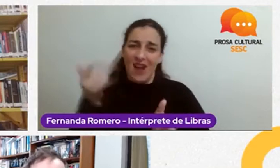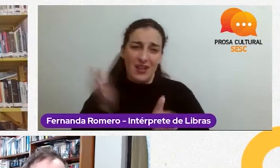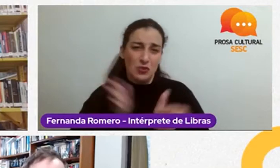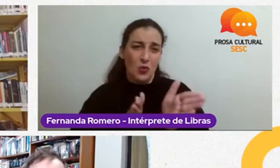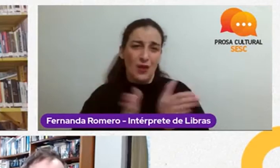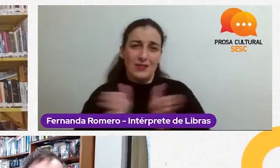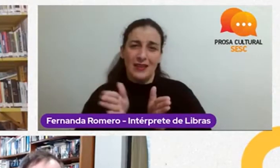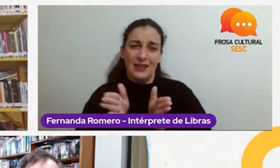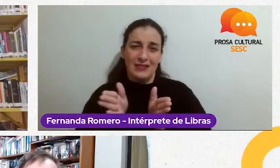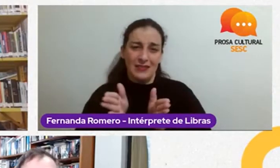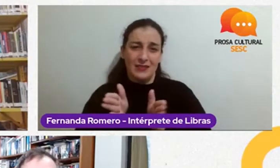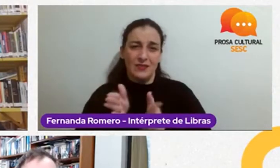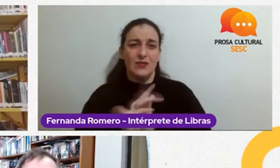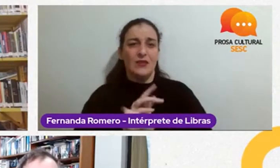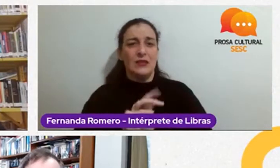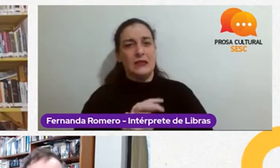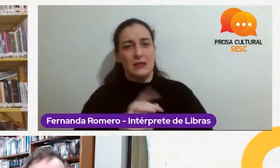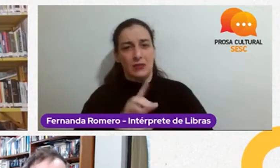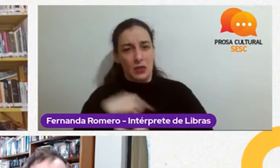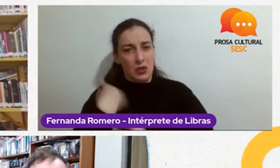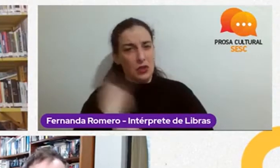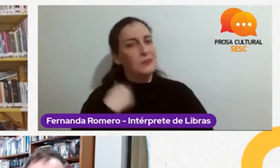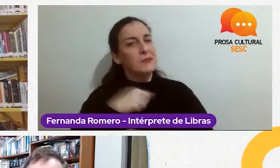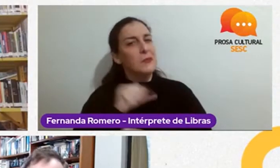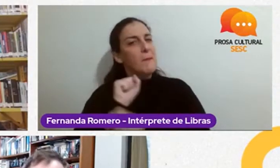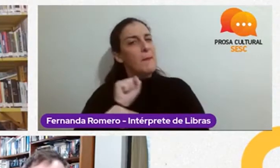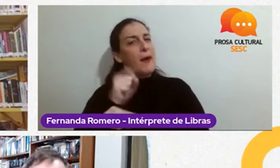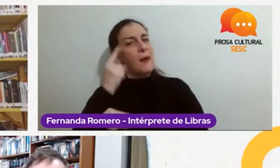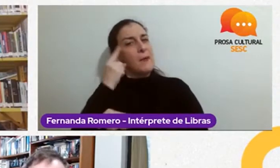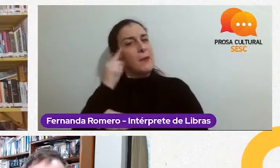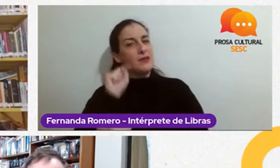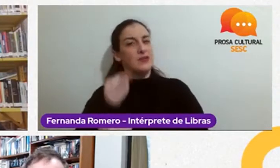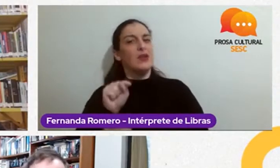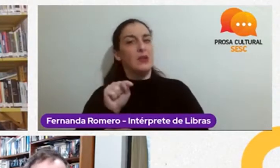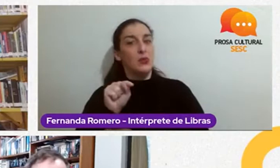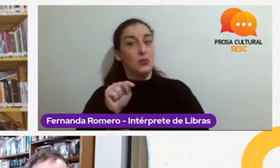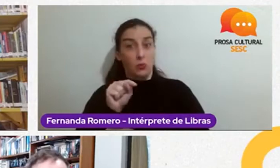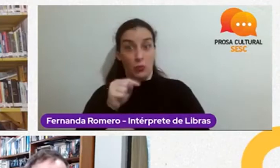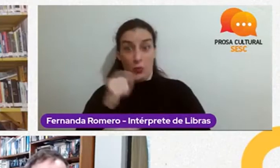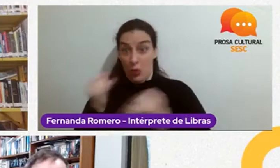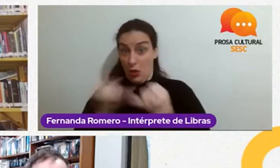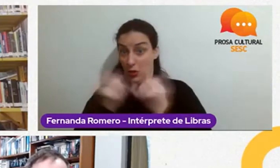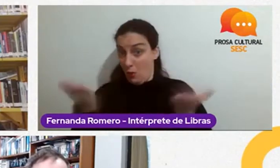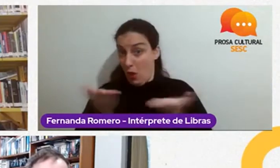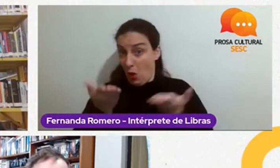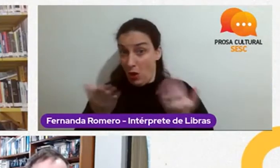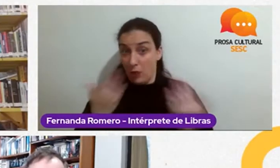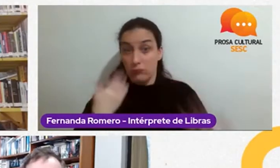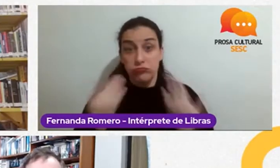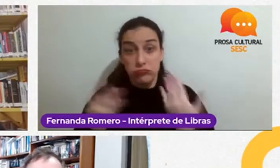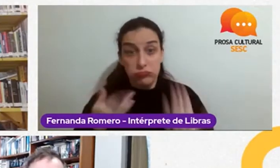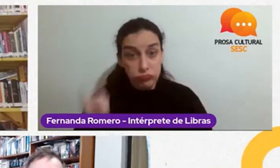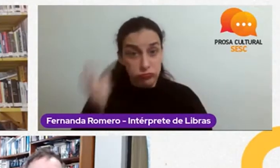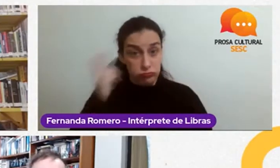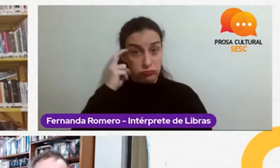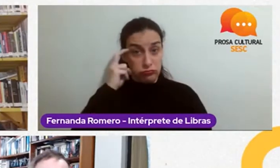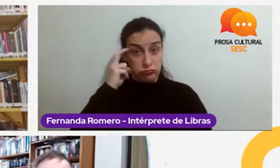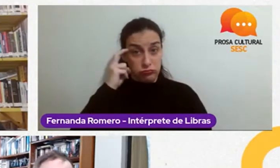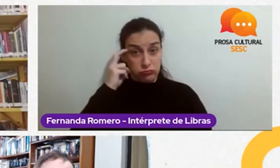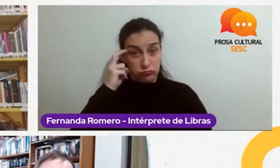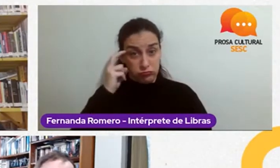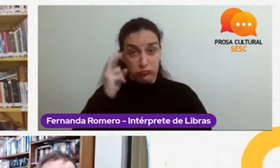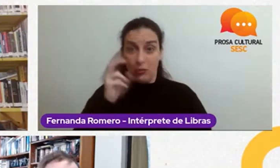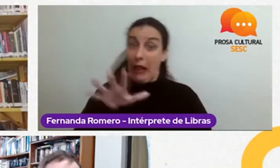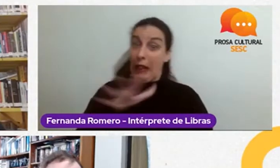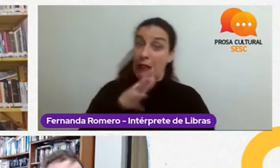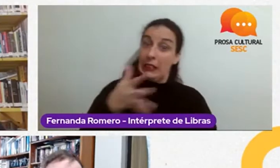que a gente tem que parar para pensar sobre isso. Um evento como esse, o Prosa Cultural, eu talvez tivesse que